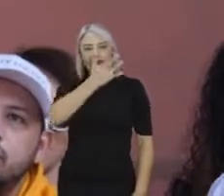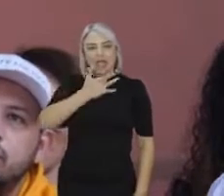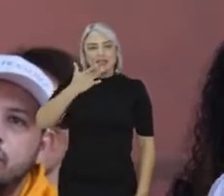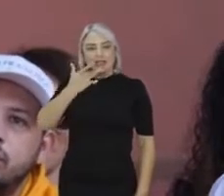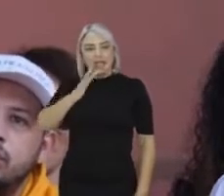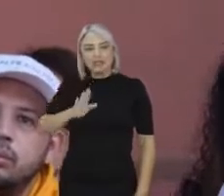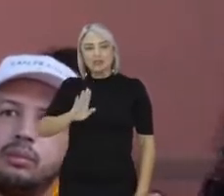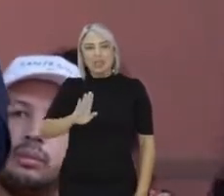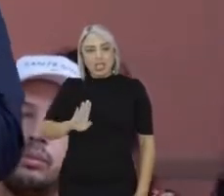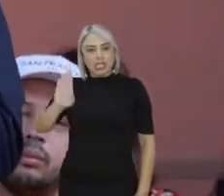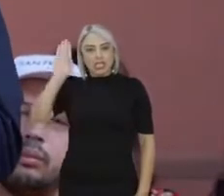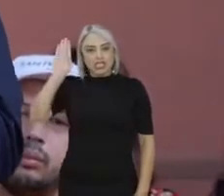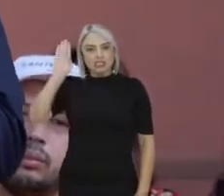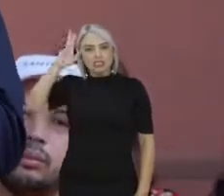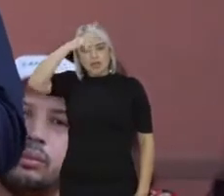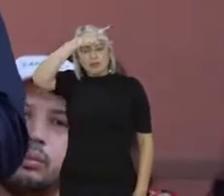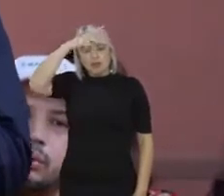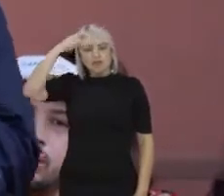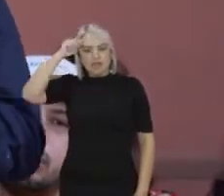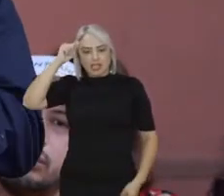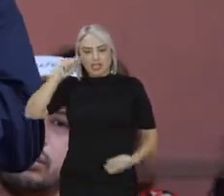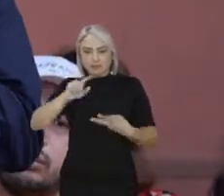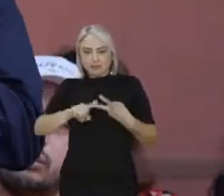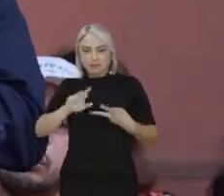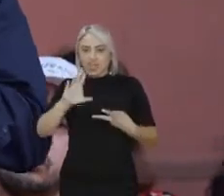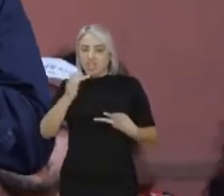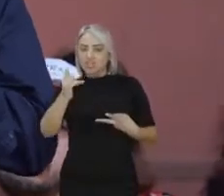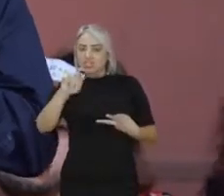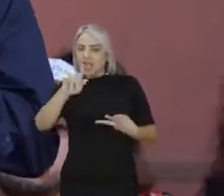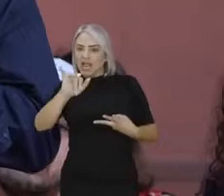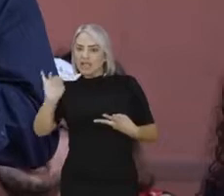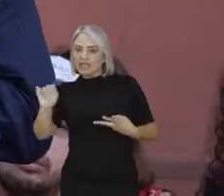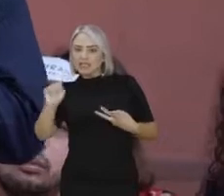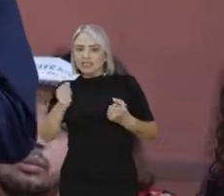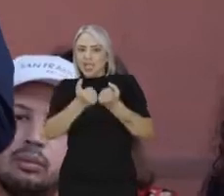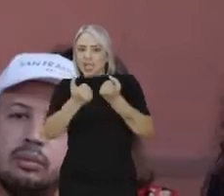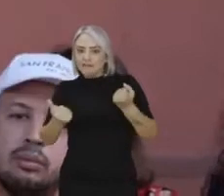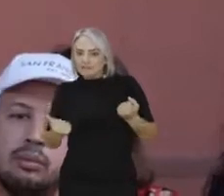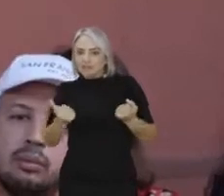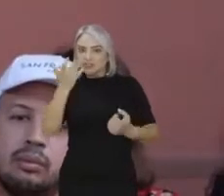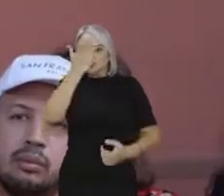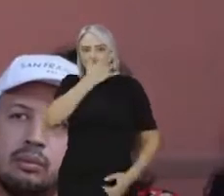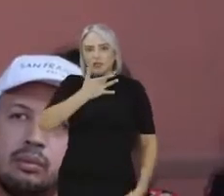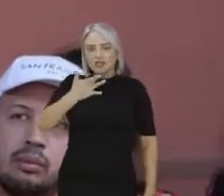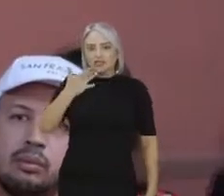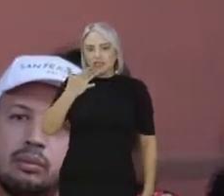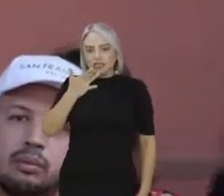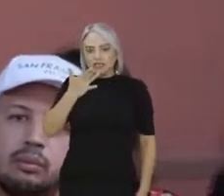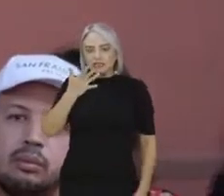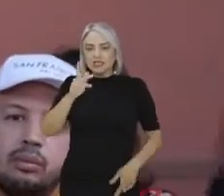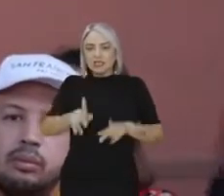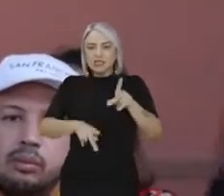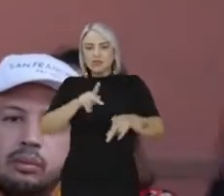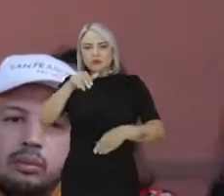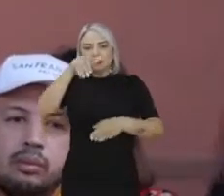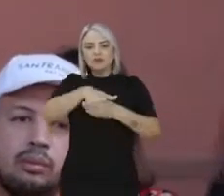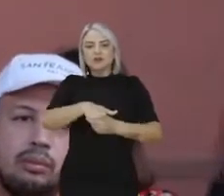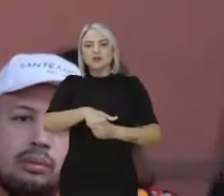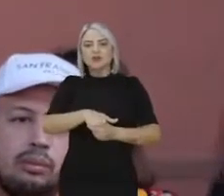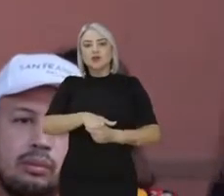era a gente ter o Chalita candidato a vice do Haddad e o povo de São Paulo votou no João Dória.